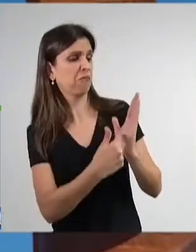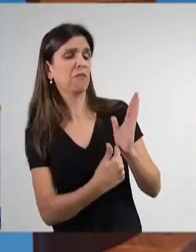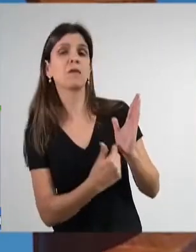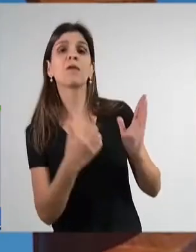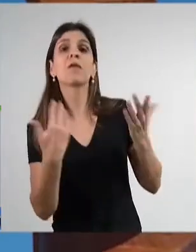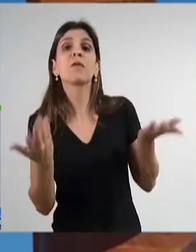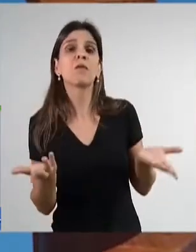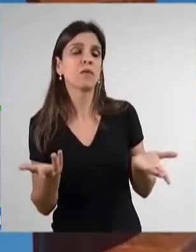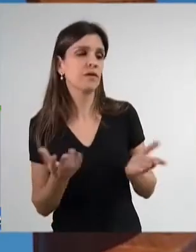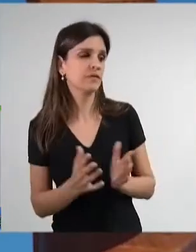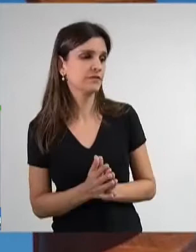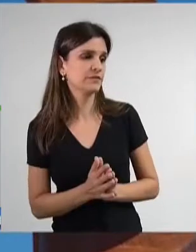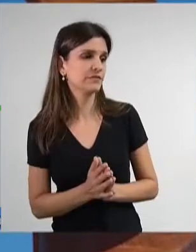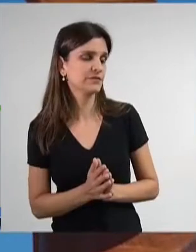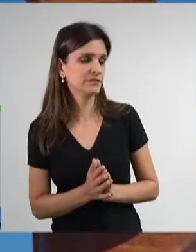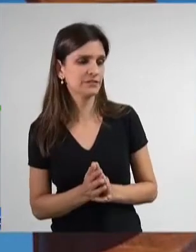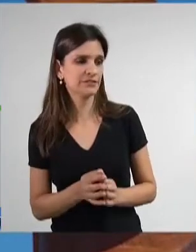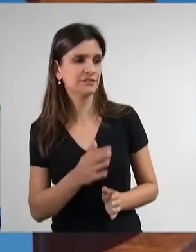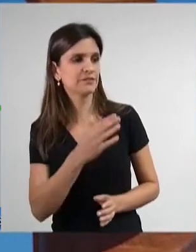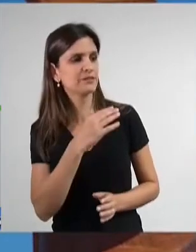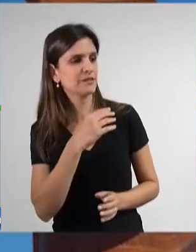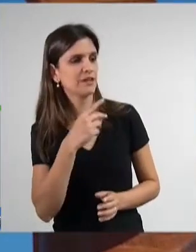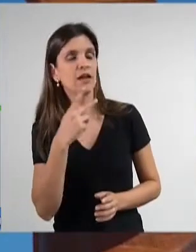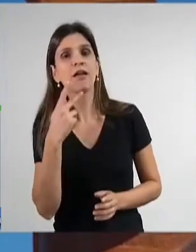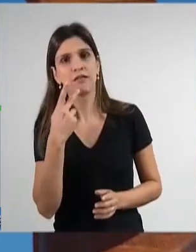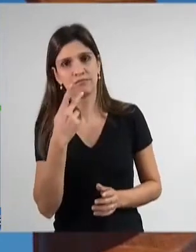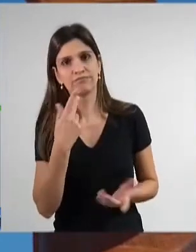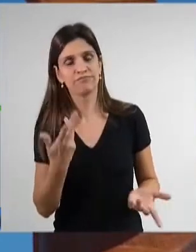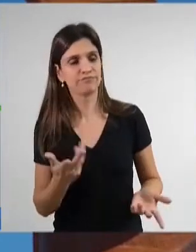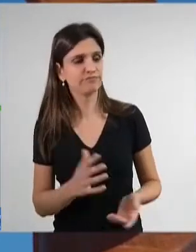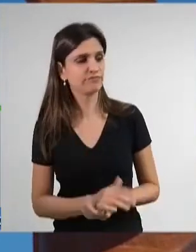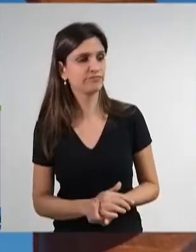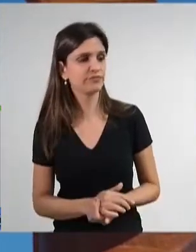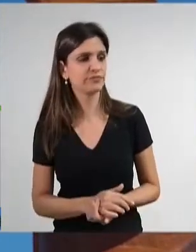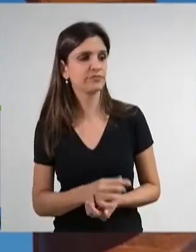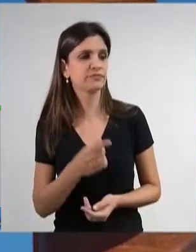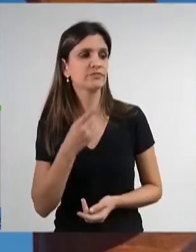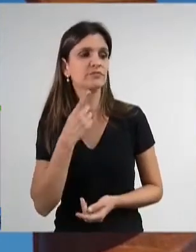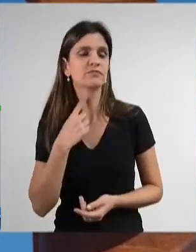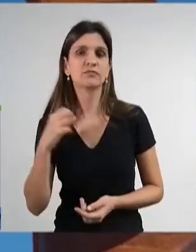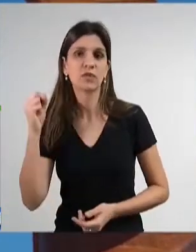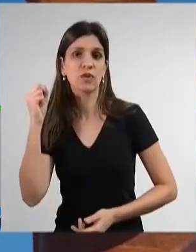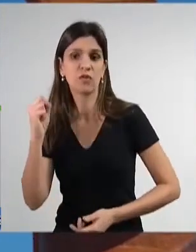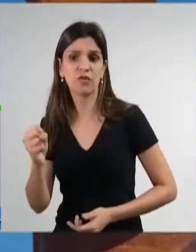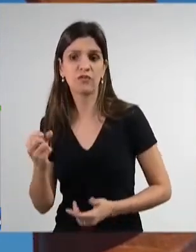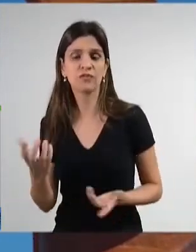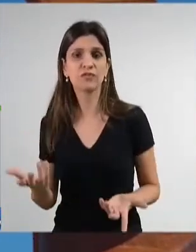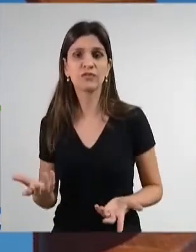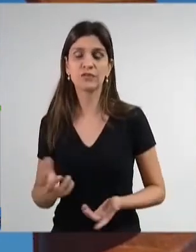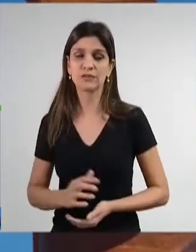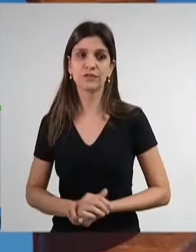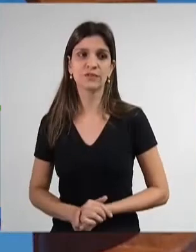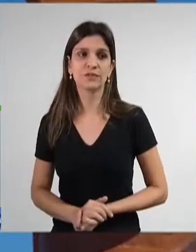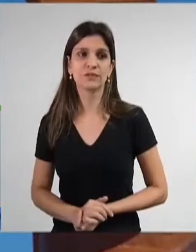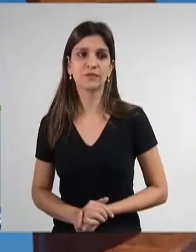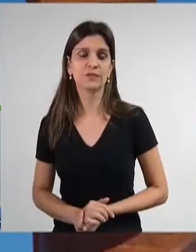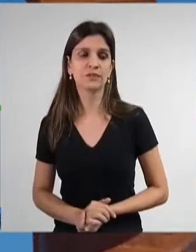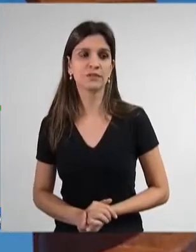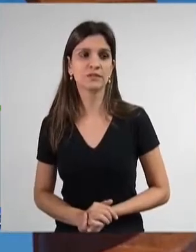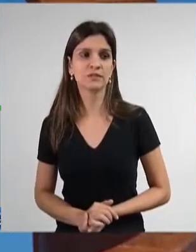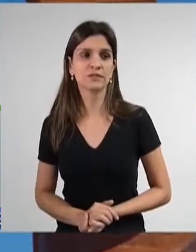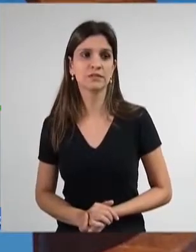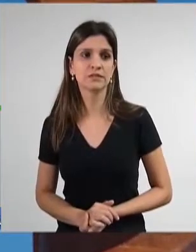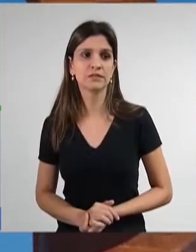coloca como homicídio culposo, onde não há intenção de matar. Mas eu diria que em muitos casos